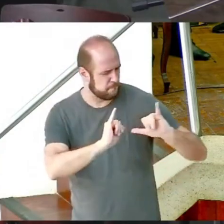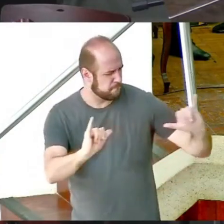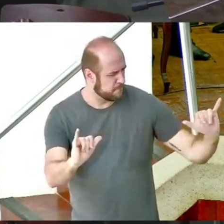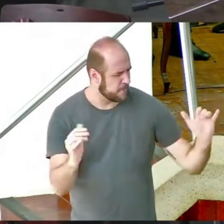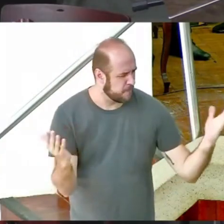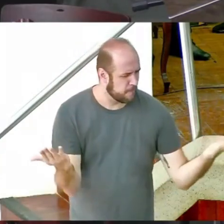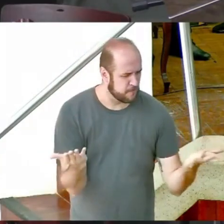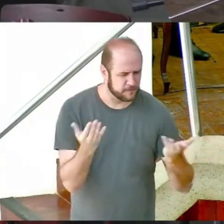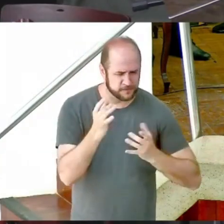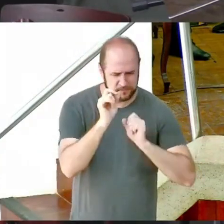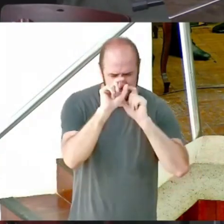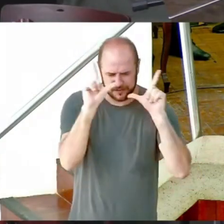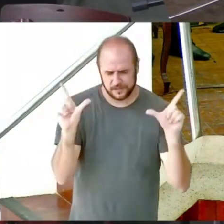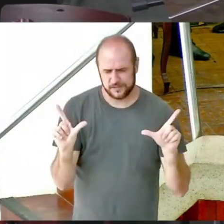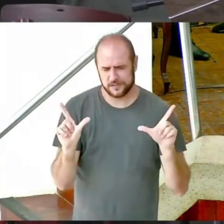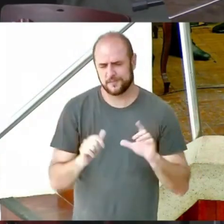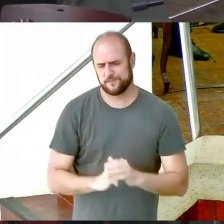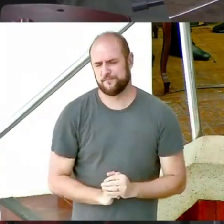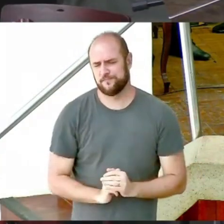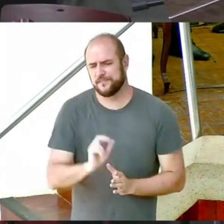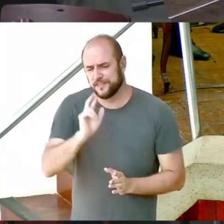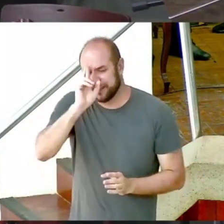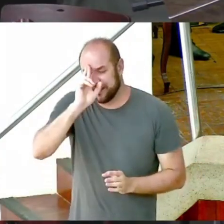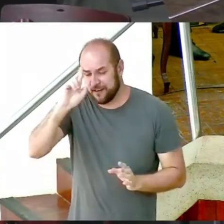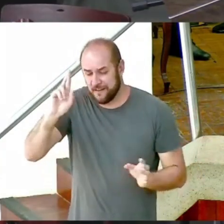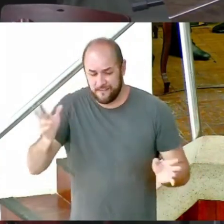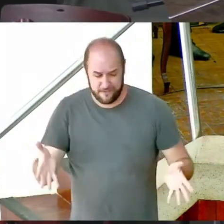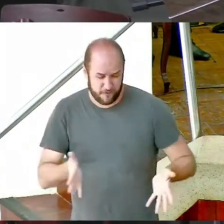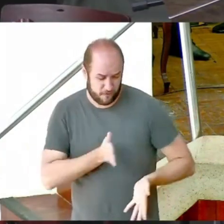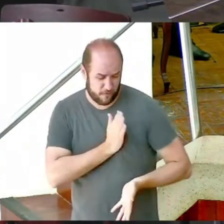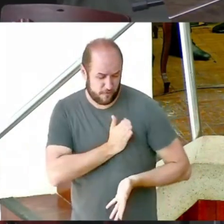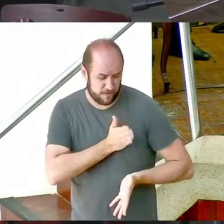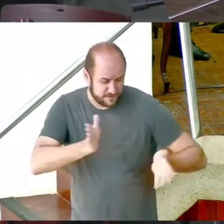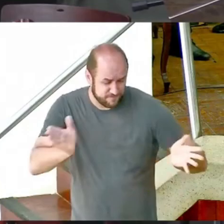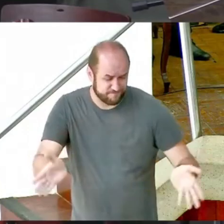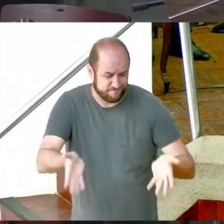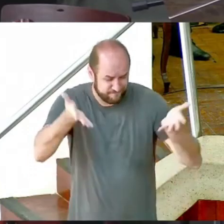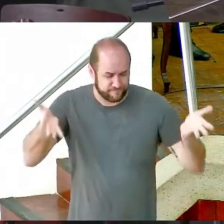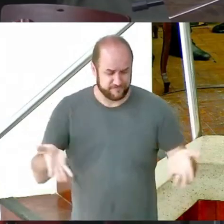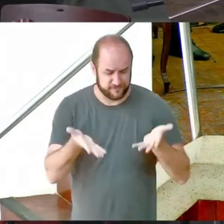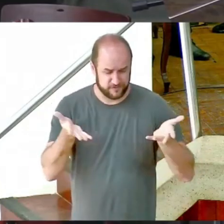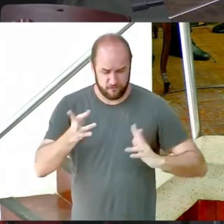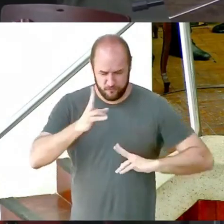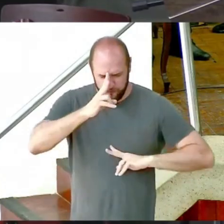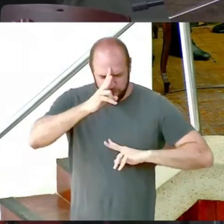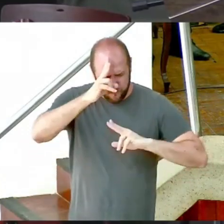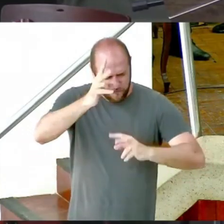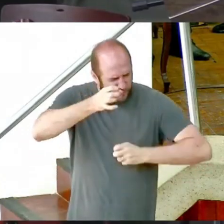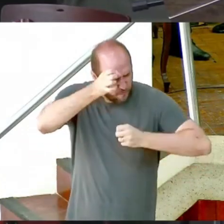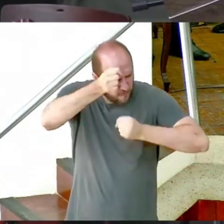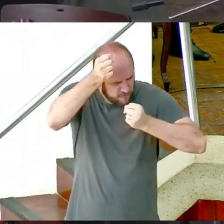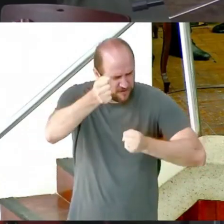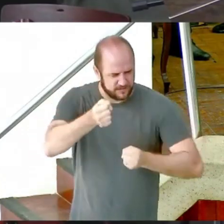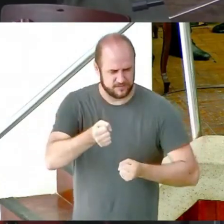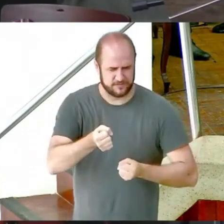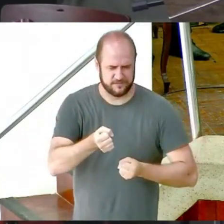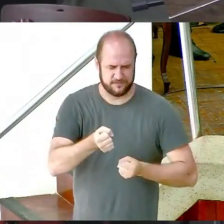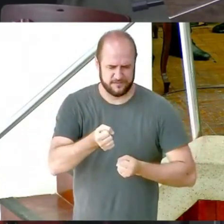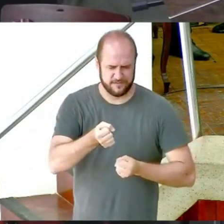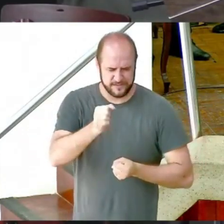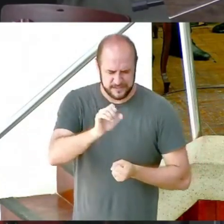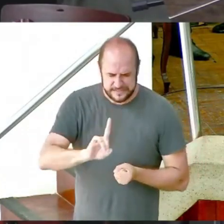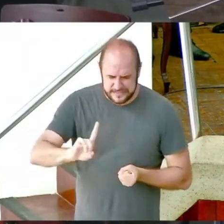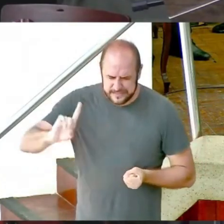manhã. Que o Senhor Deus nos anime o coração, nos fortaleça. Que o Senhor